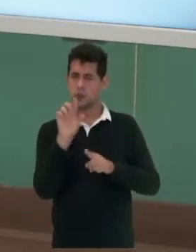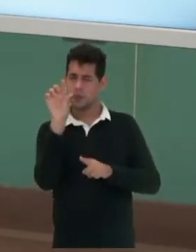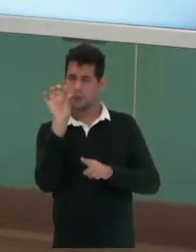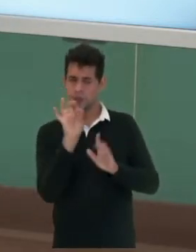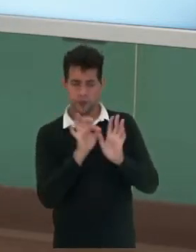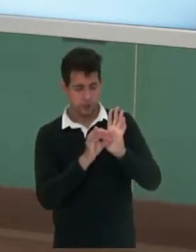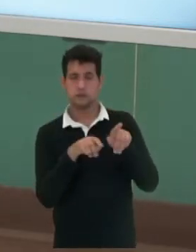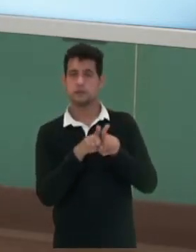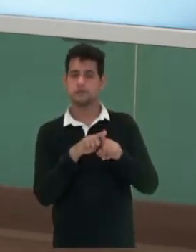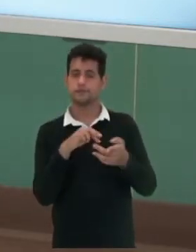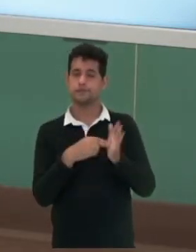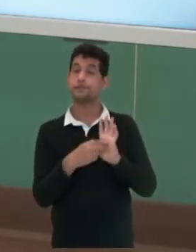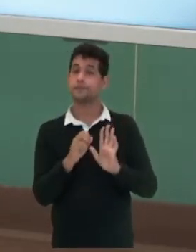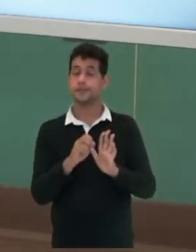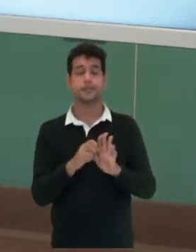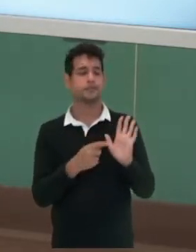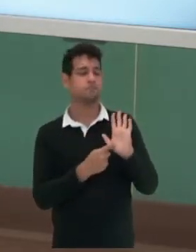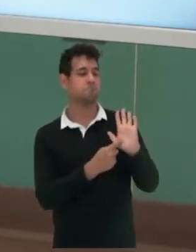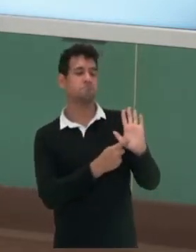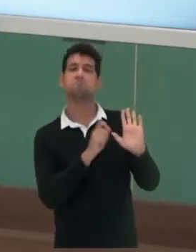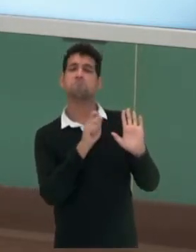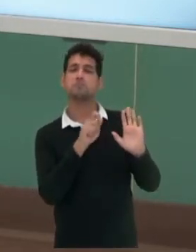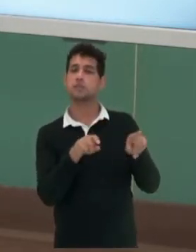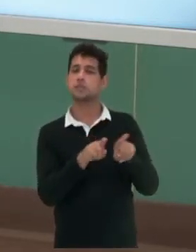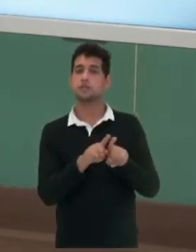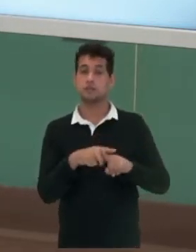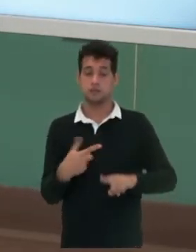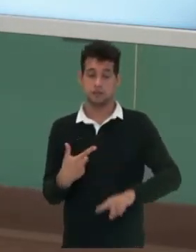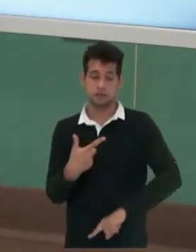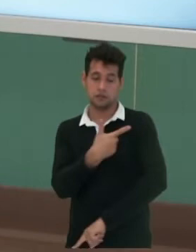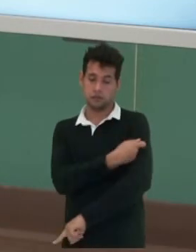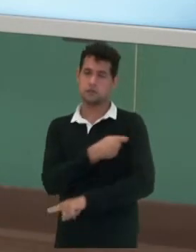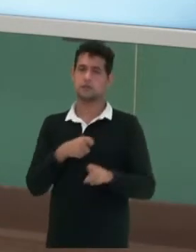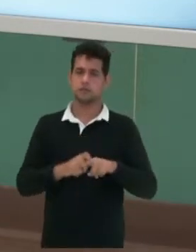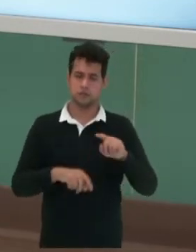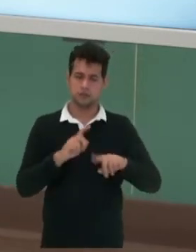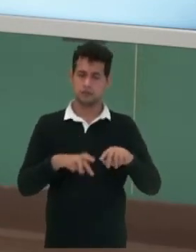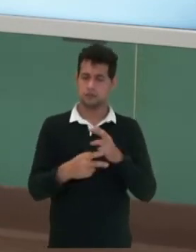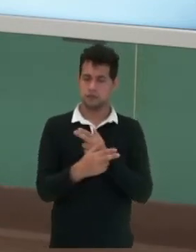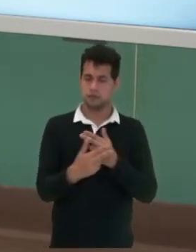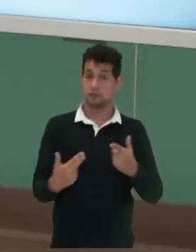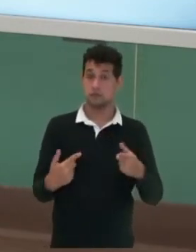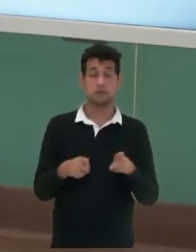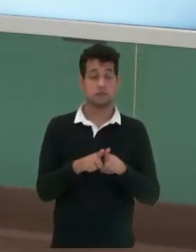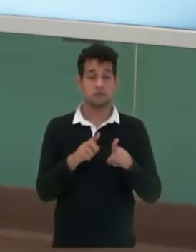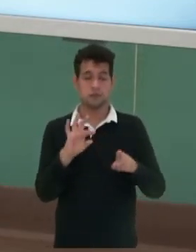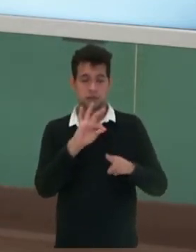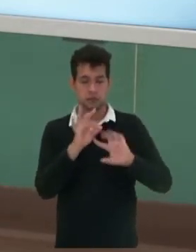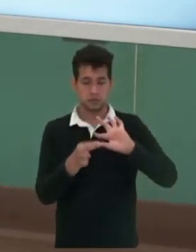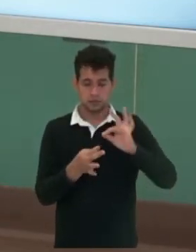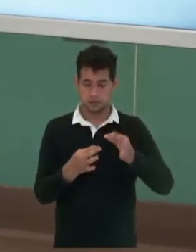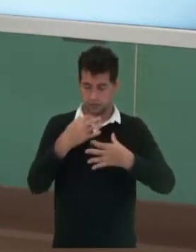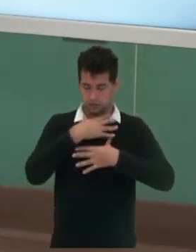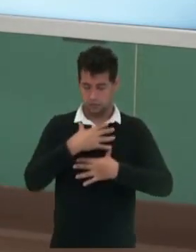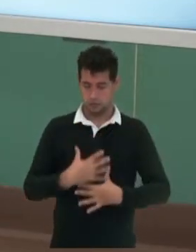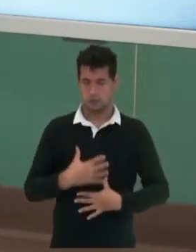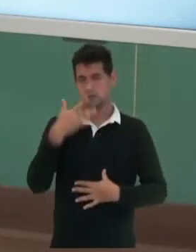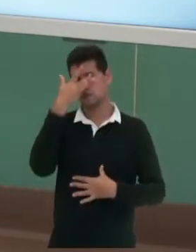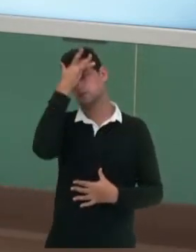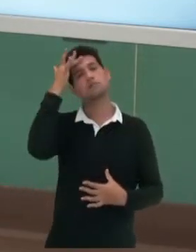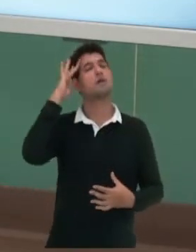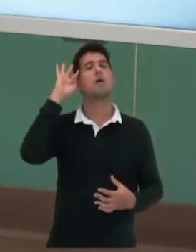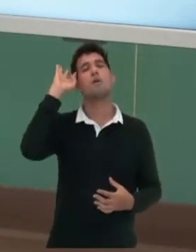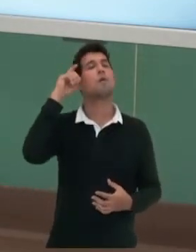material genético que diz quem ele é, e eles vão injetar esse material genético dentro do corpo da pessoa. O que